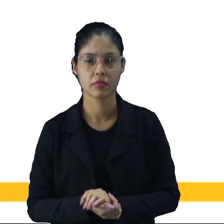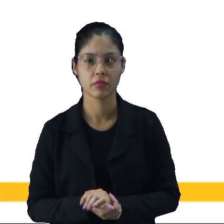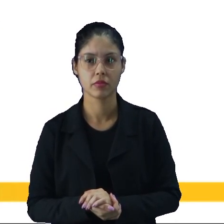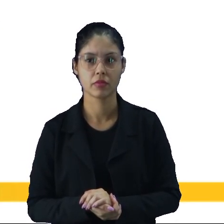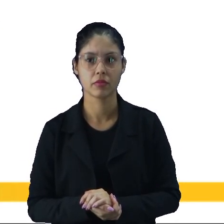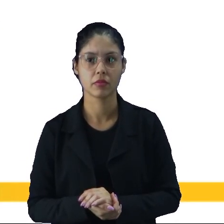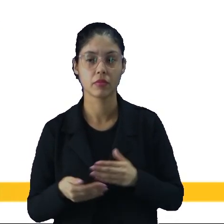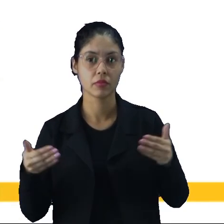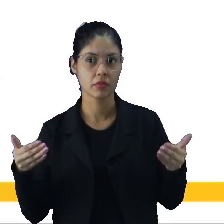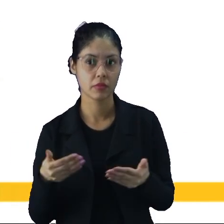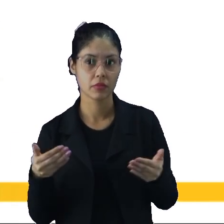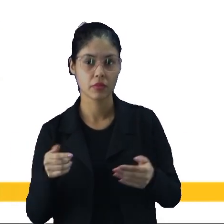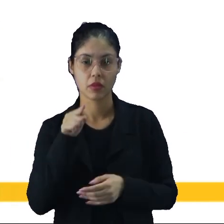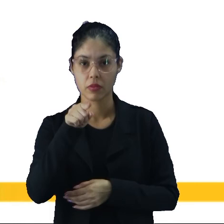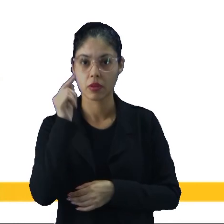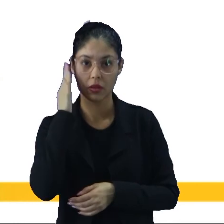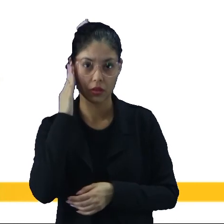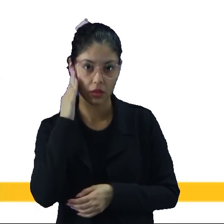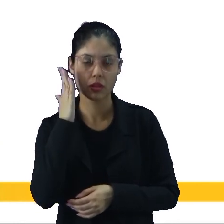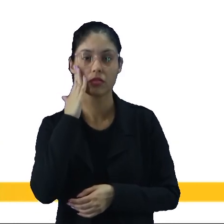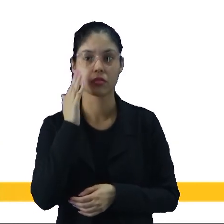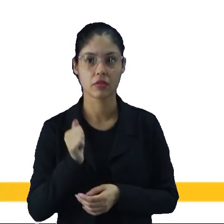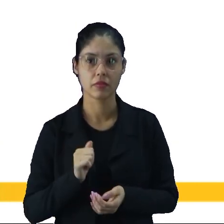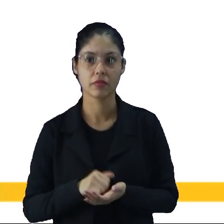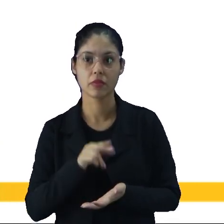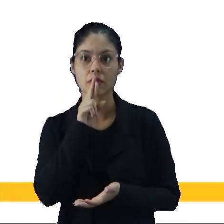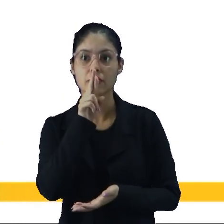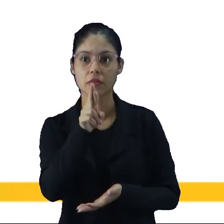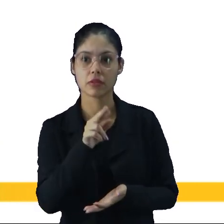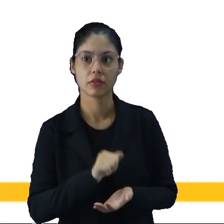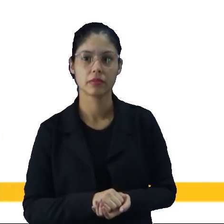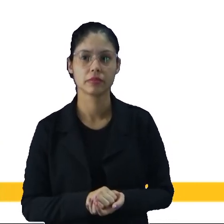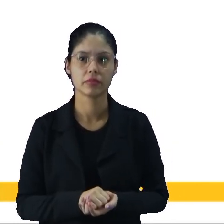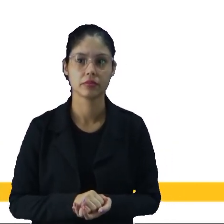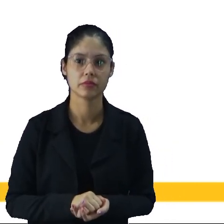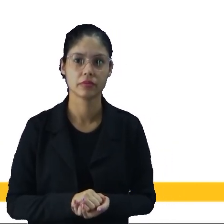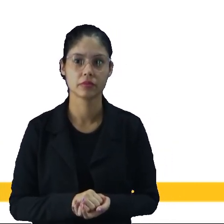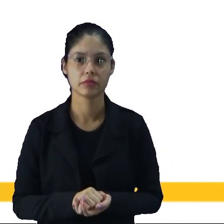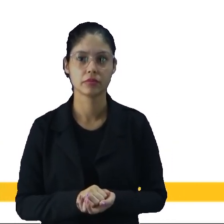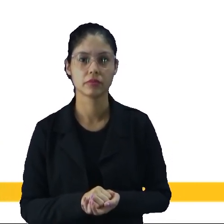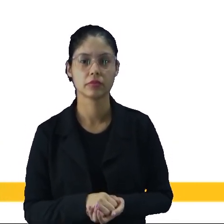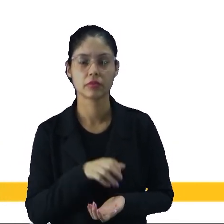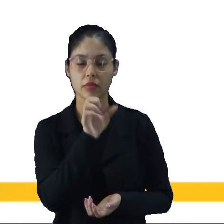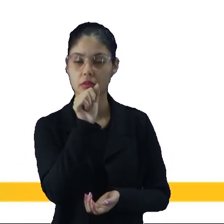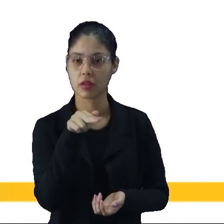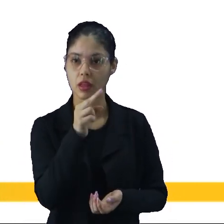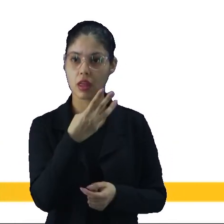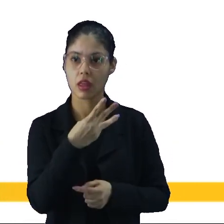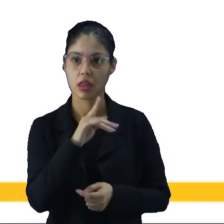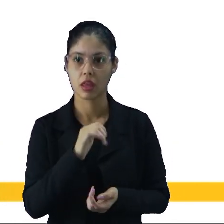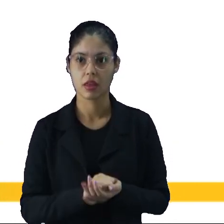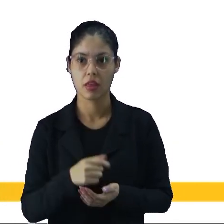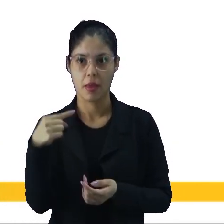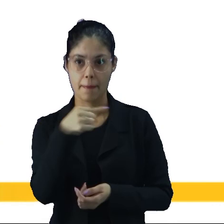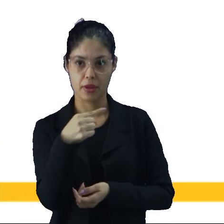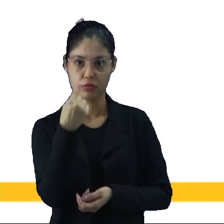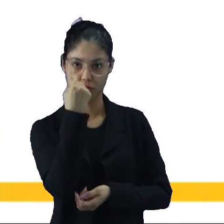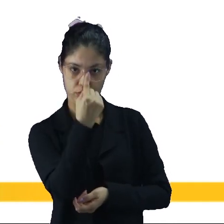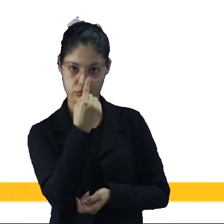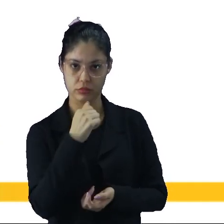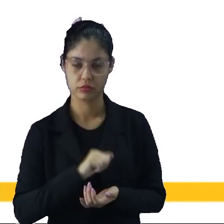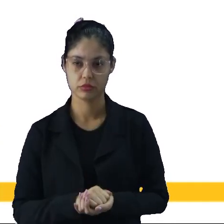Aí agora, ó, para que você tenha noção do resultado, ó, seno de 3π sobre 2 é menos